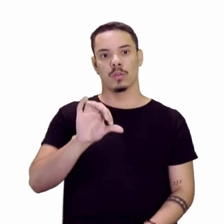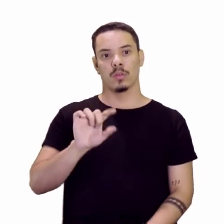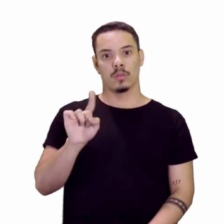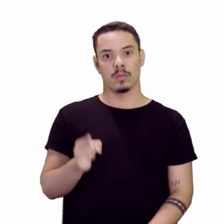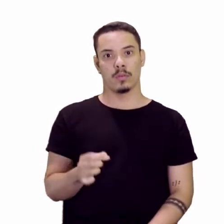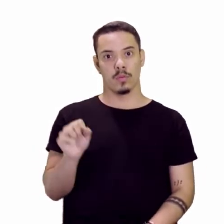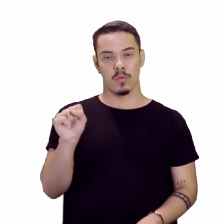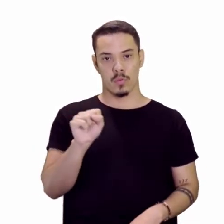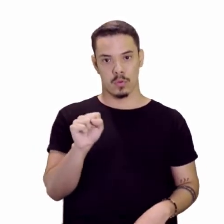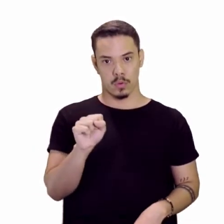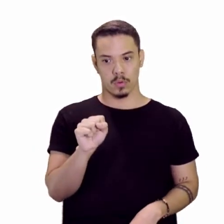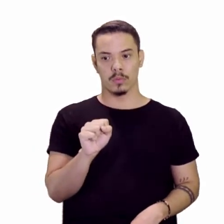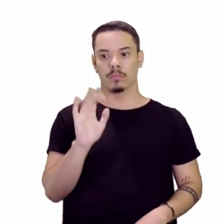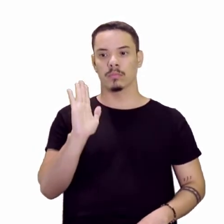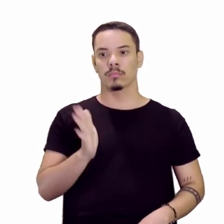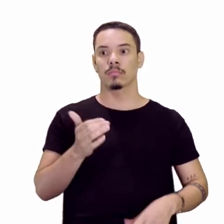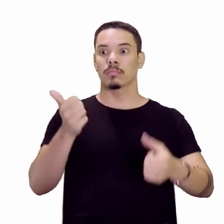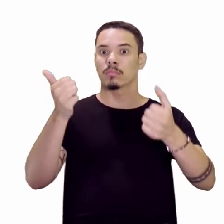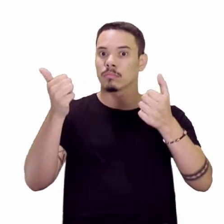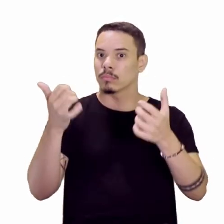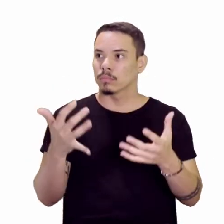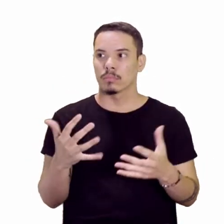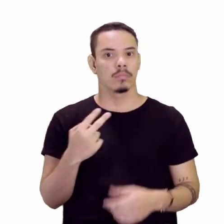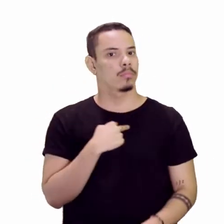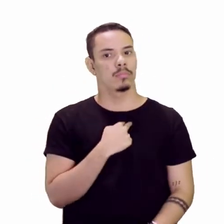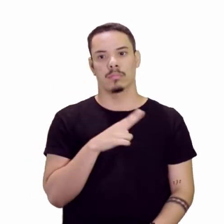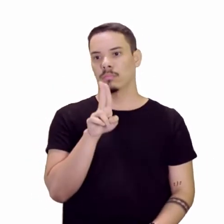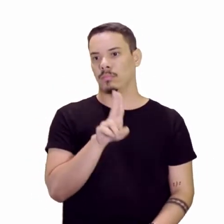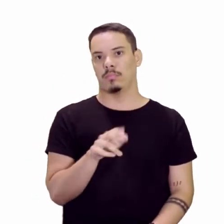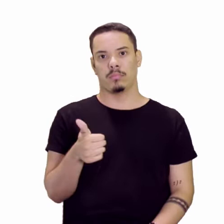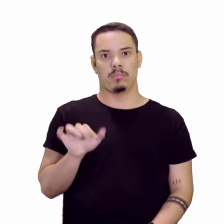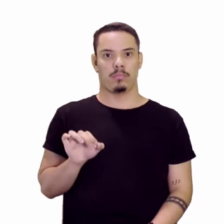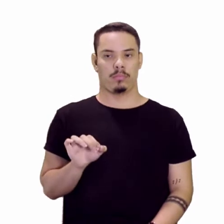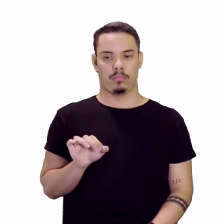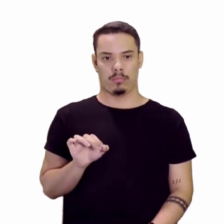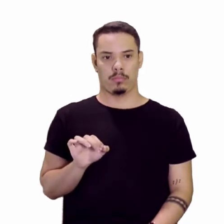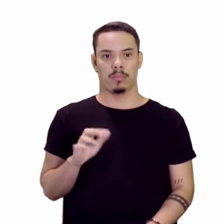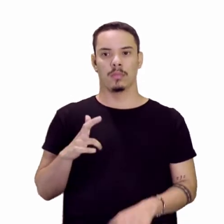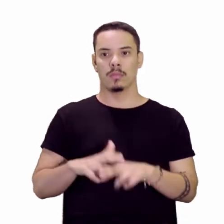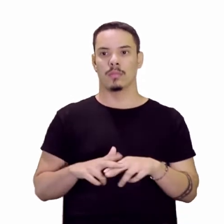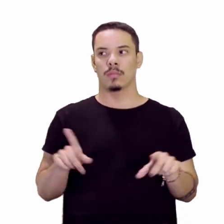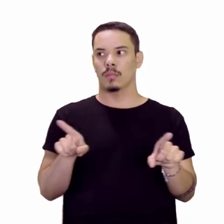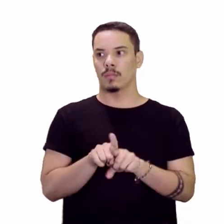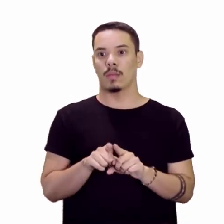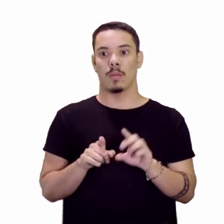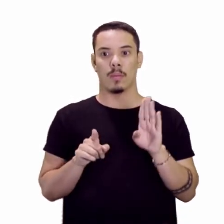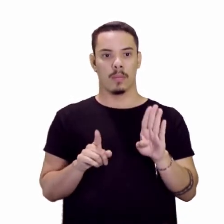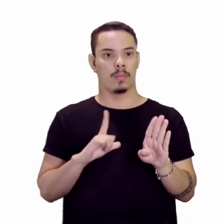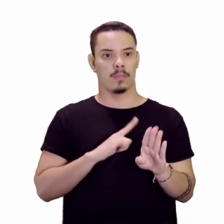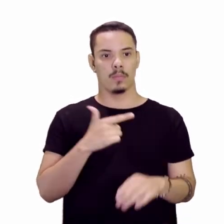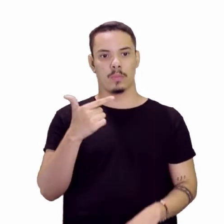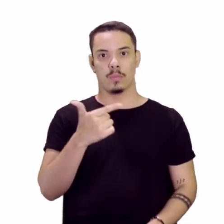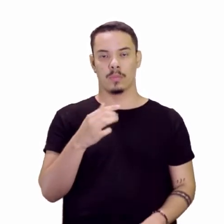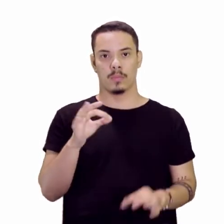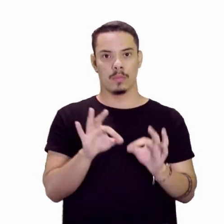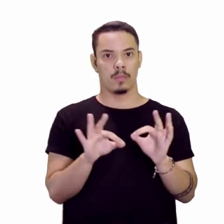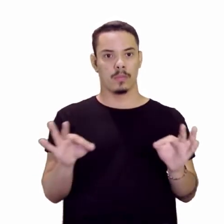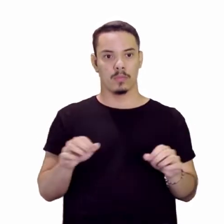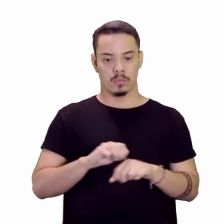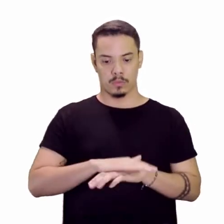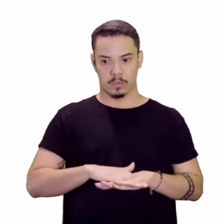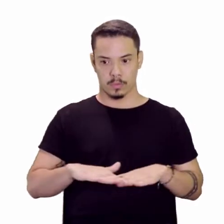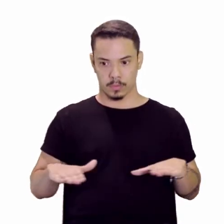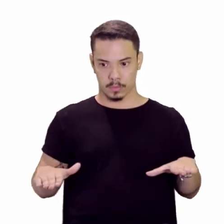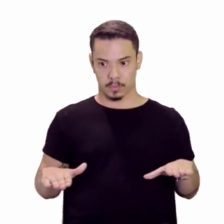não é 10. Já falou que é 9,8, não pode usar 10. Exato. E o ponto B está a 2 metros do